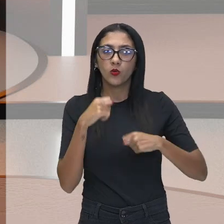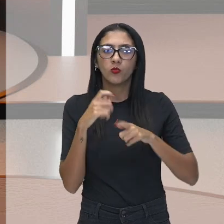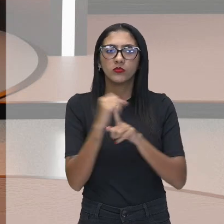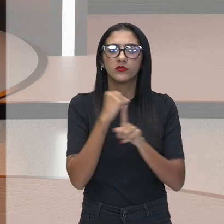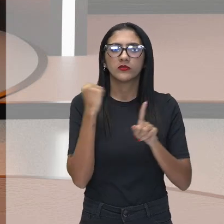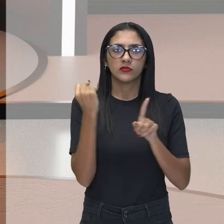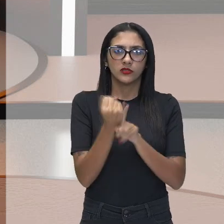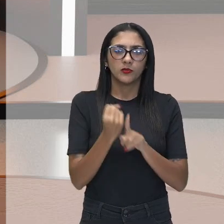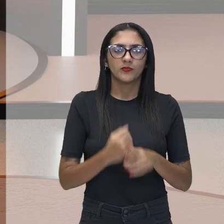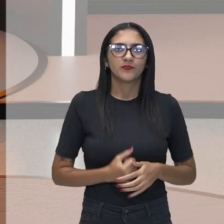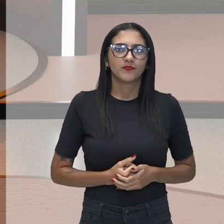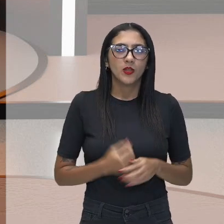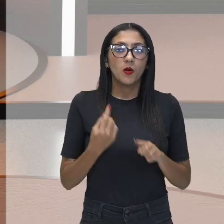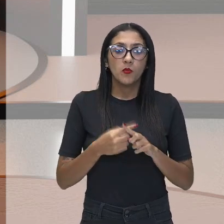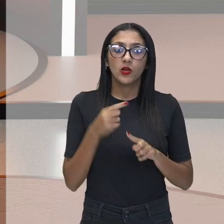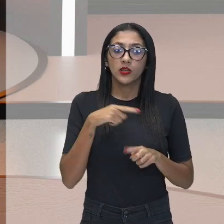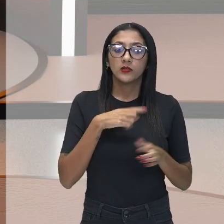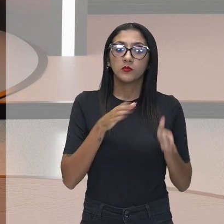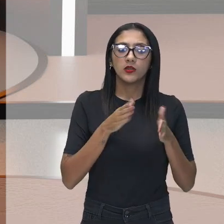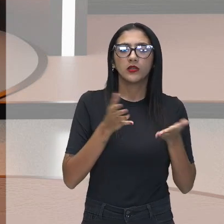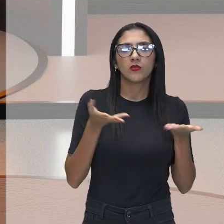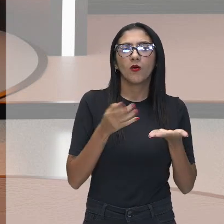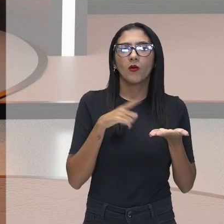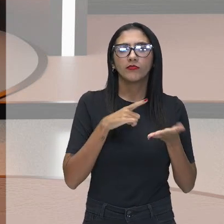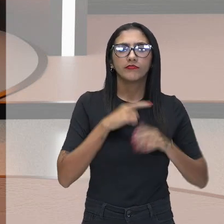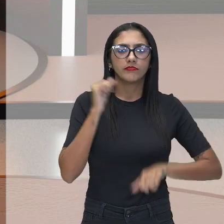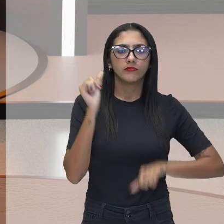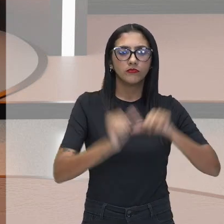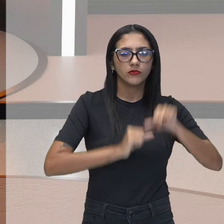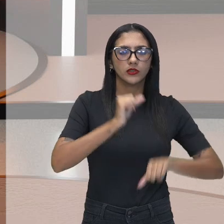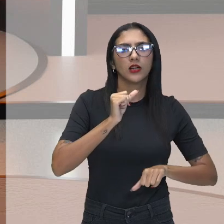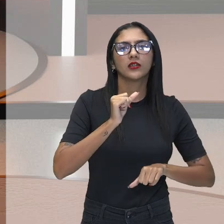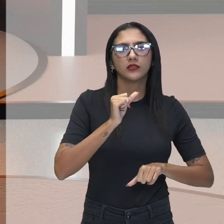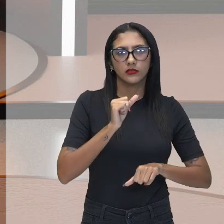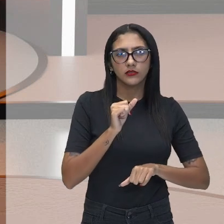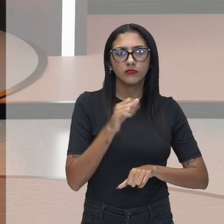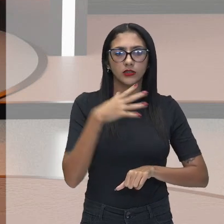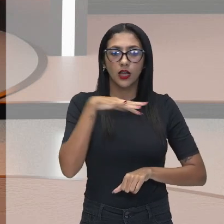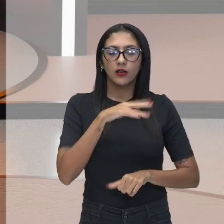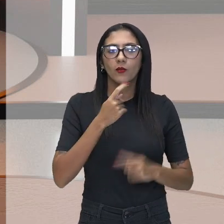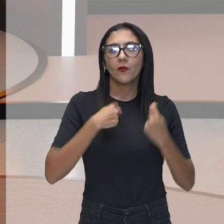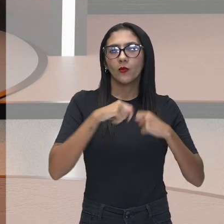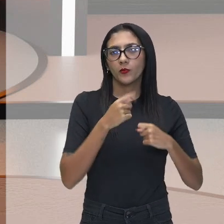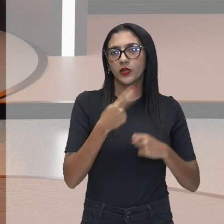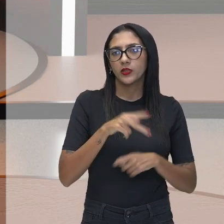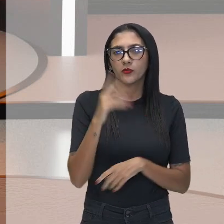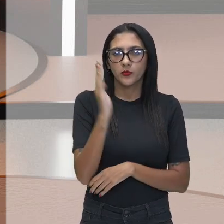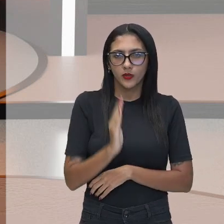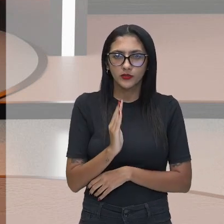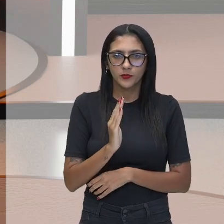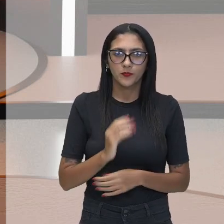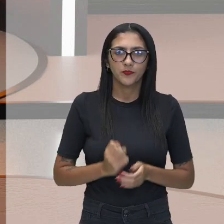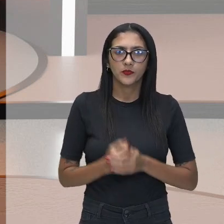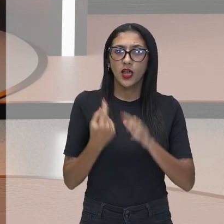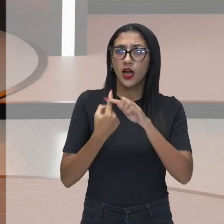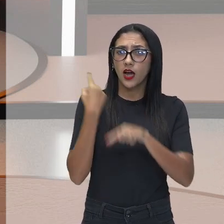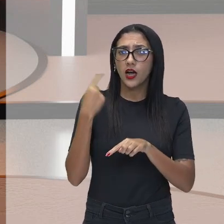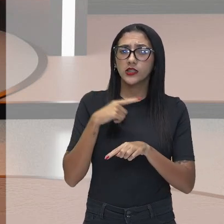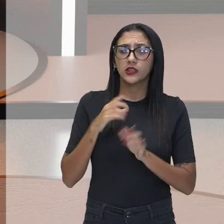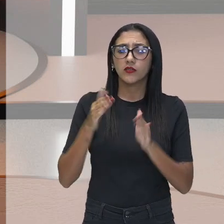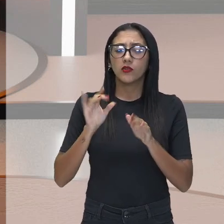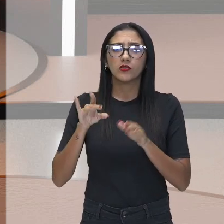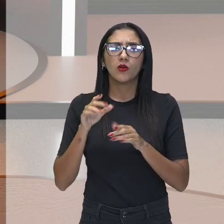na verdade, nesse momento, um processo de mudança de eixo econômico no Brasil, que antes estava voltado para quem? Para o